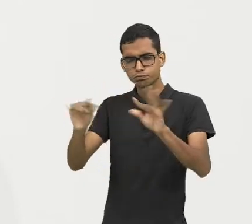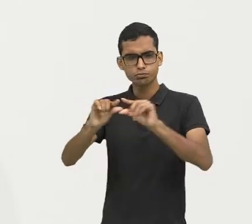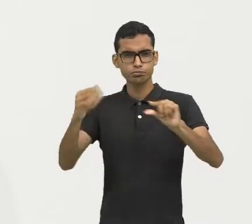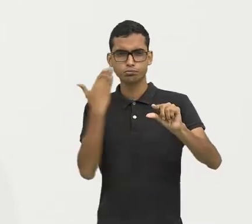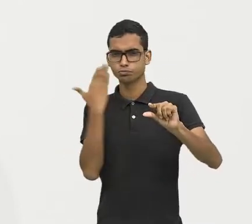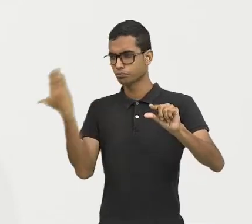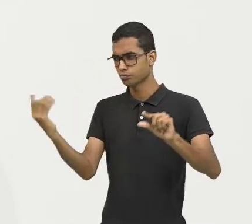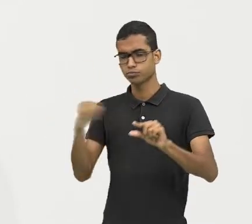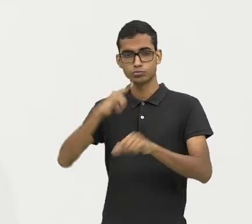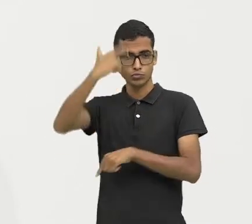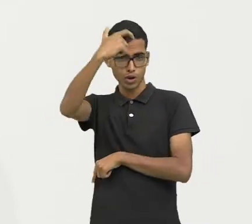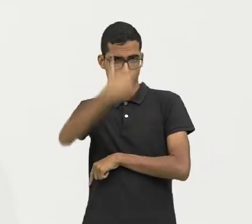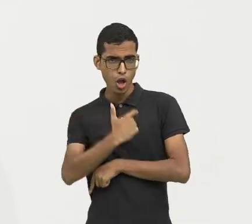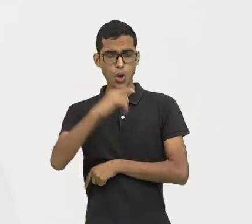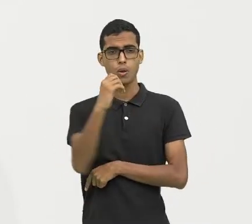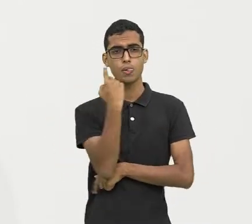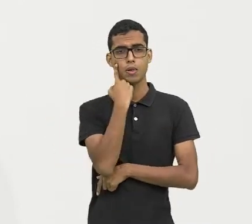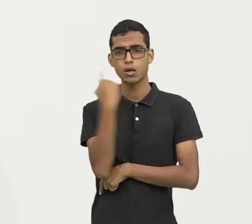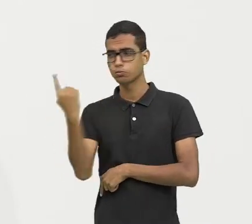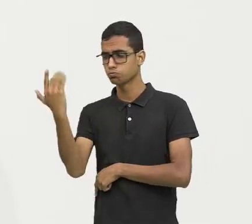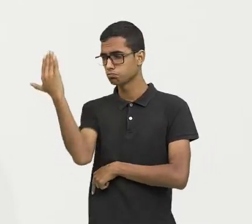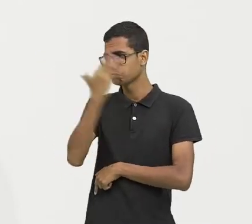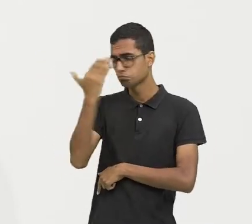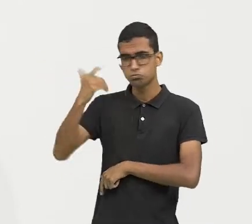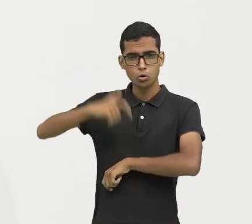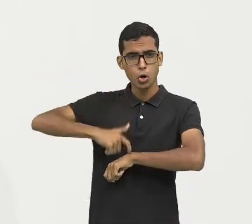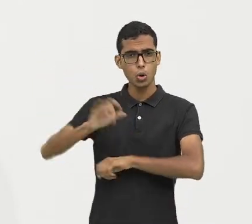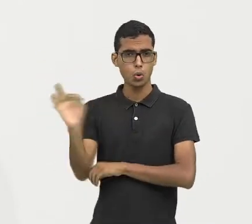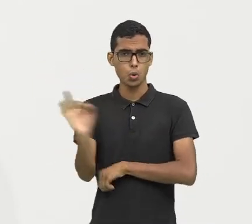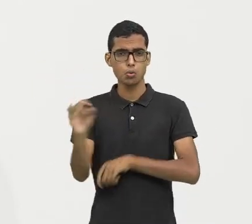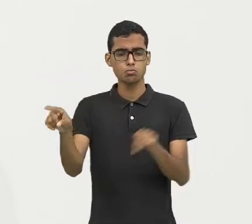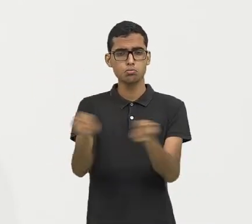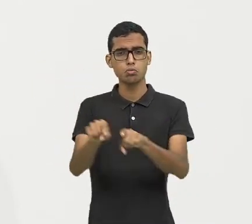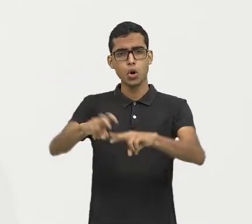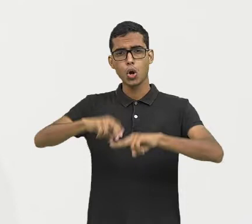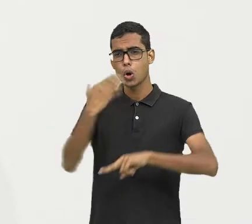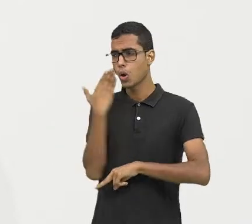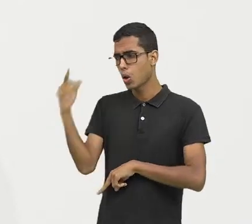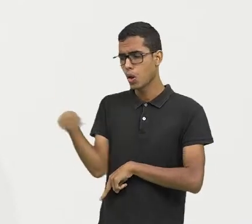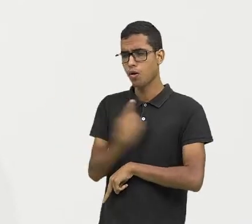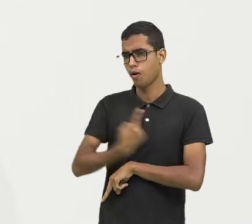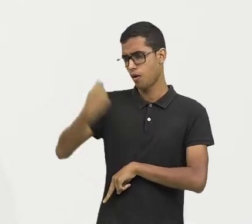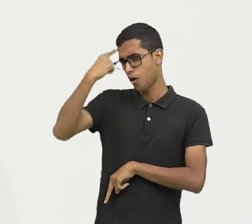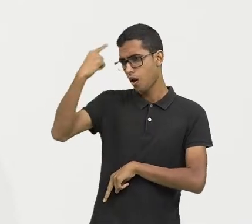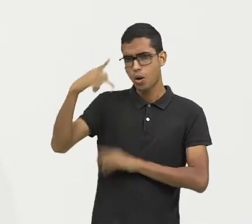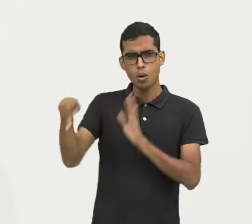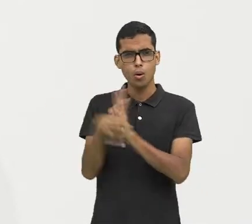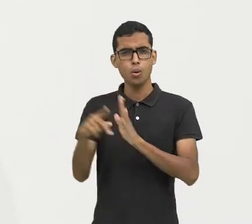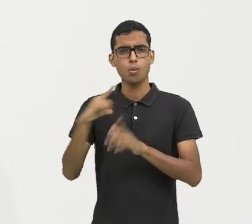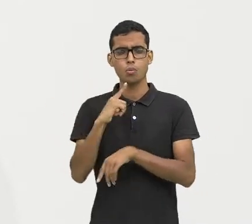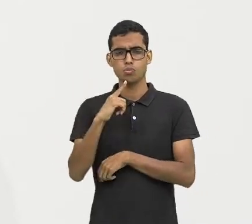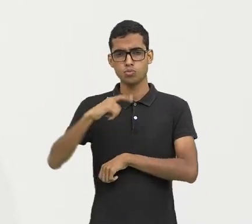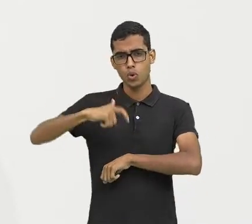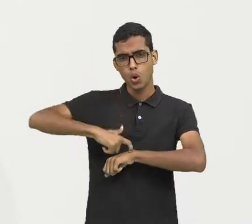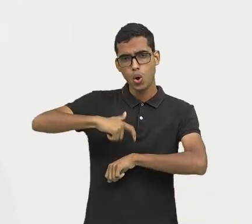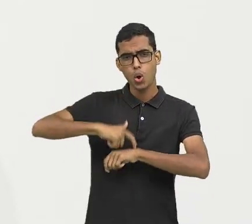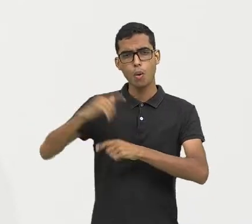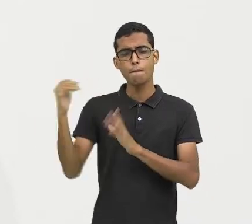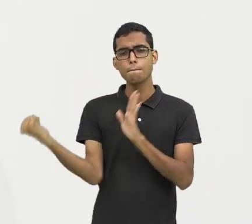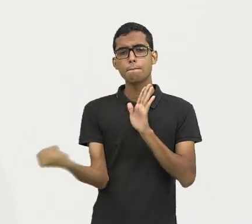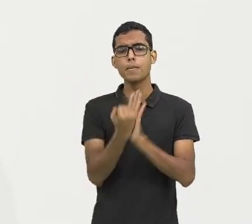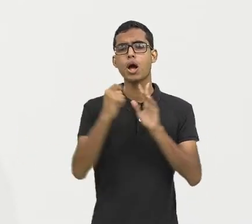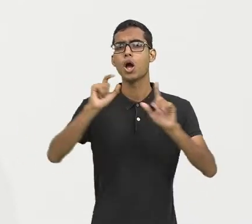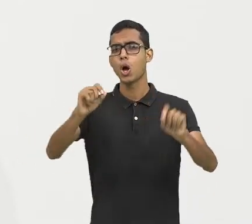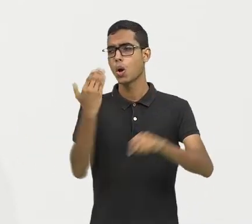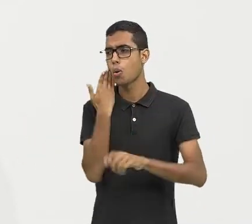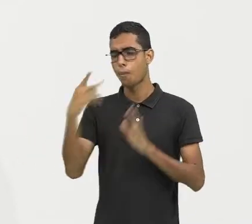só, eu nem olhava o relógio. Por que a gente vai ter essa ideia do relógio? O relógio marca o quê?